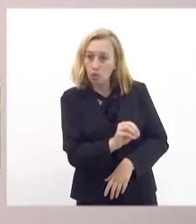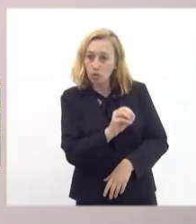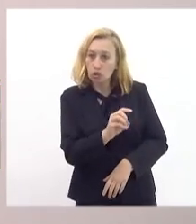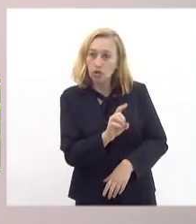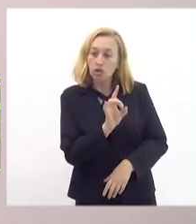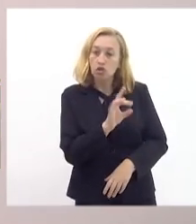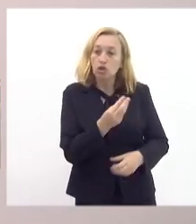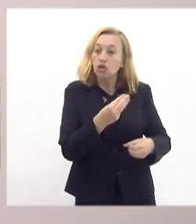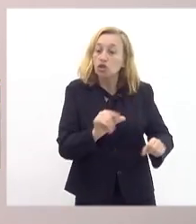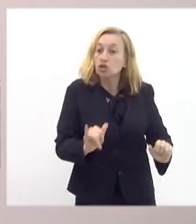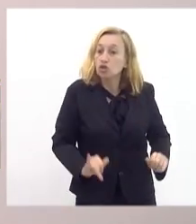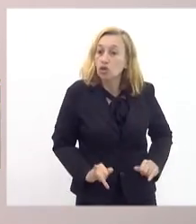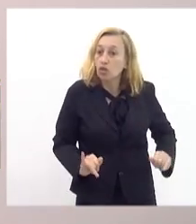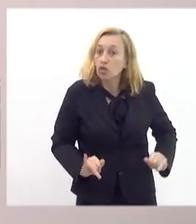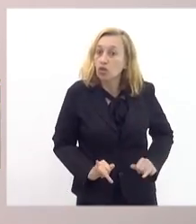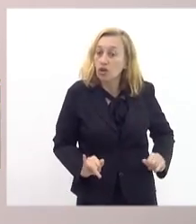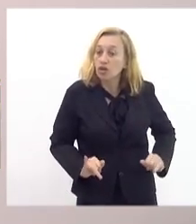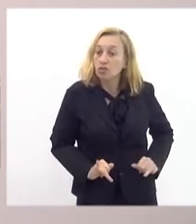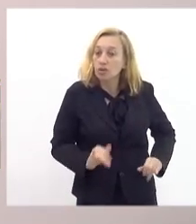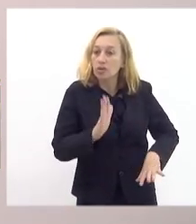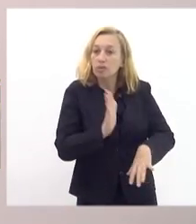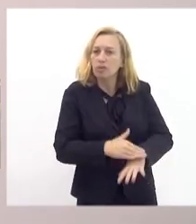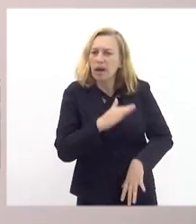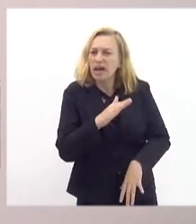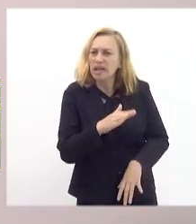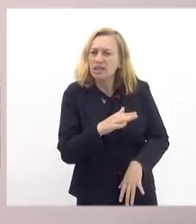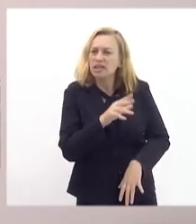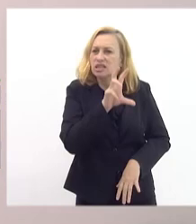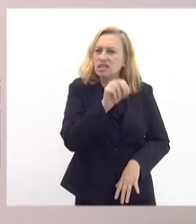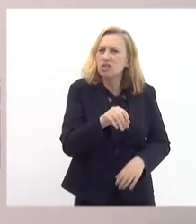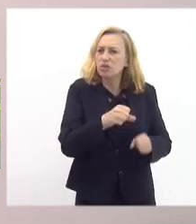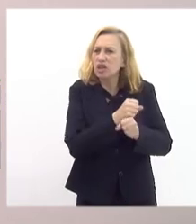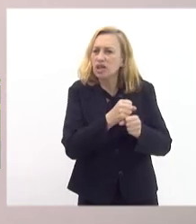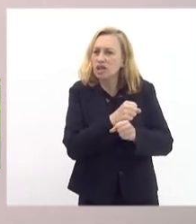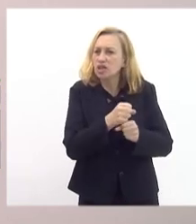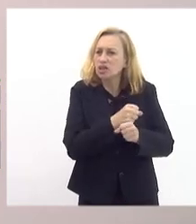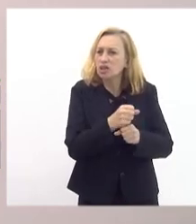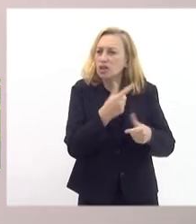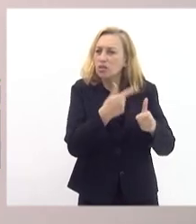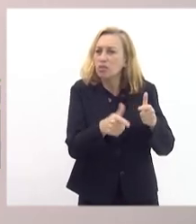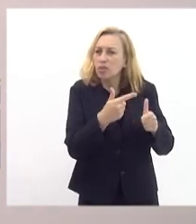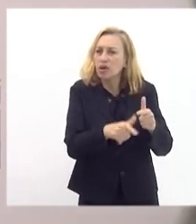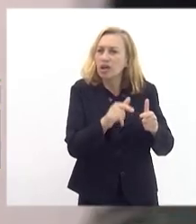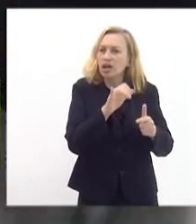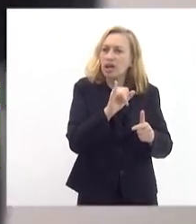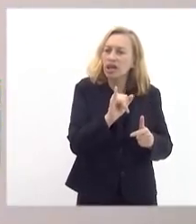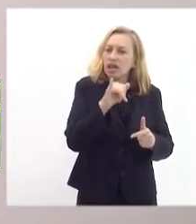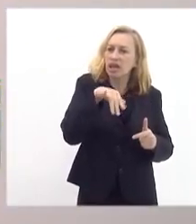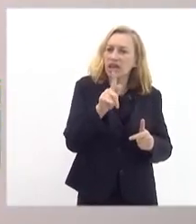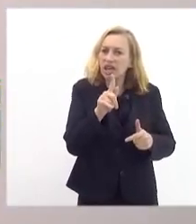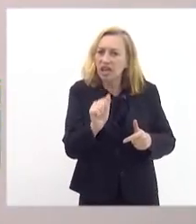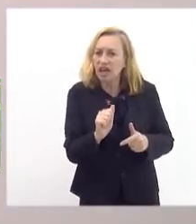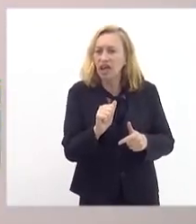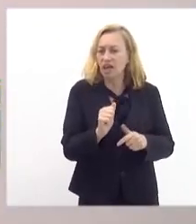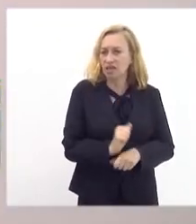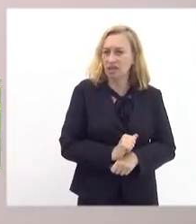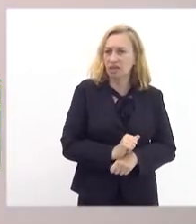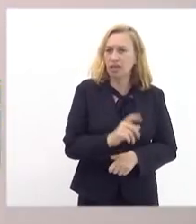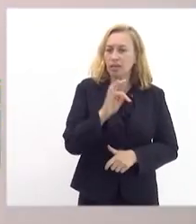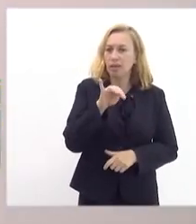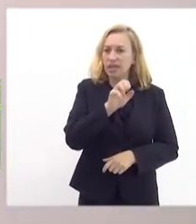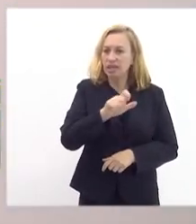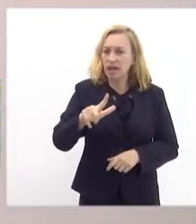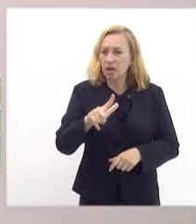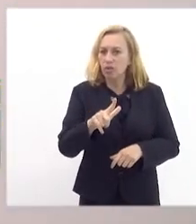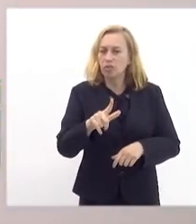nós sofremos por mais de 50 anos com o problema da Ingá que foi os metais pesados